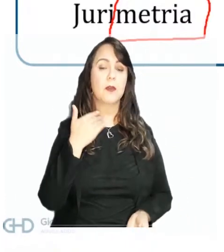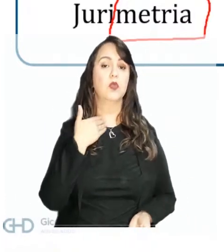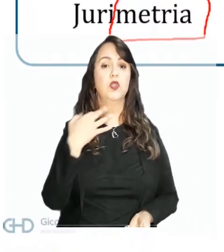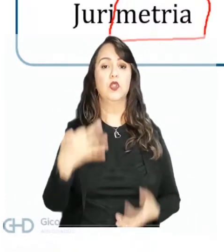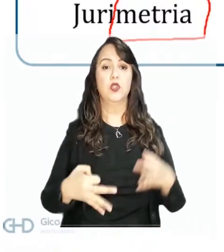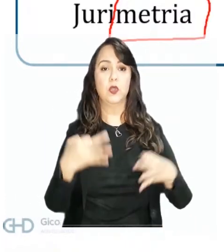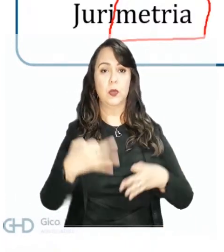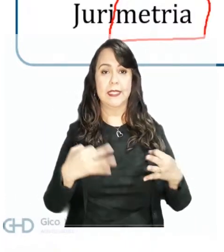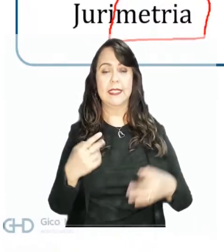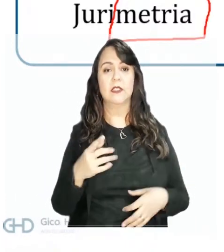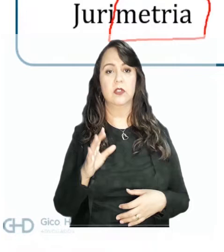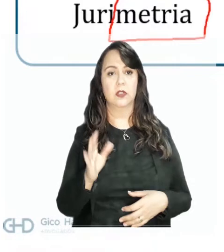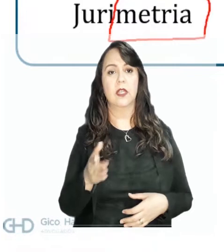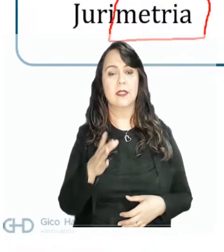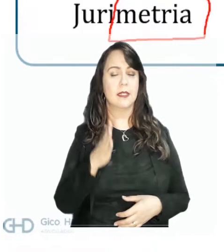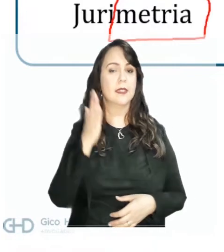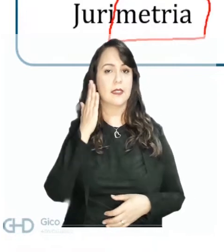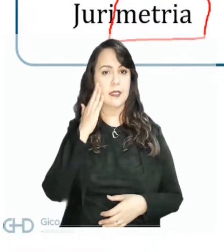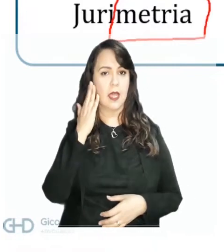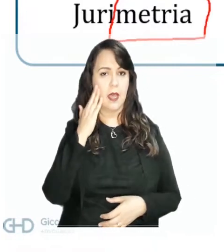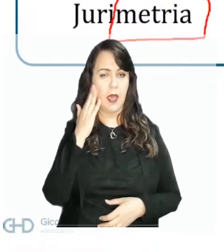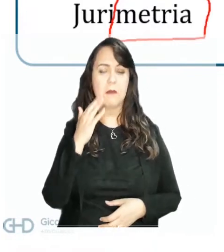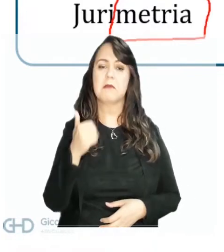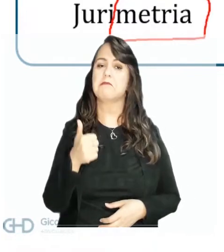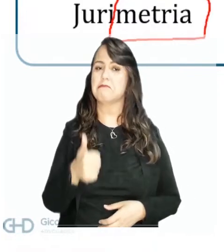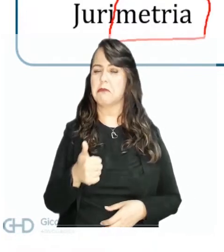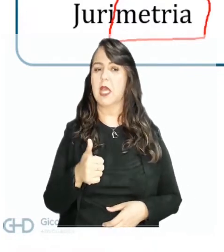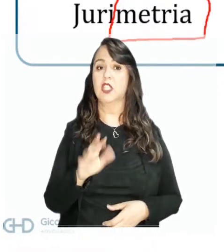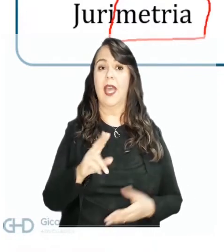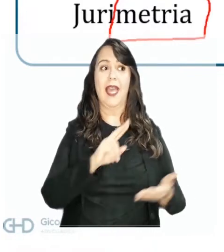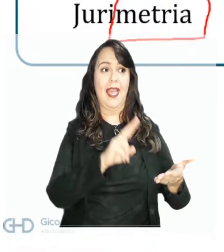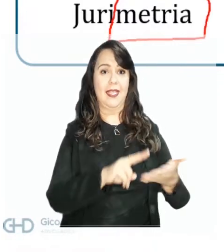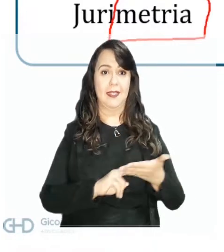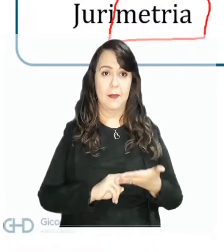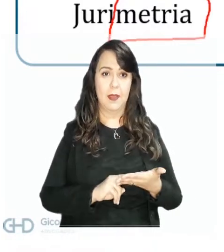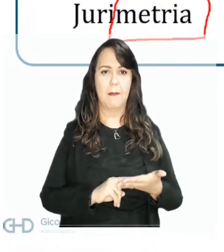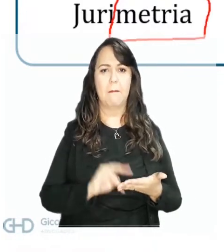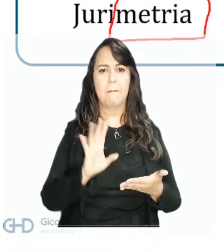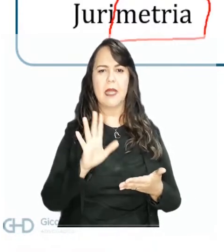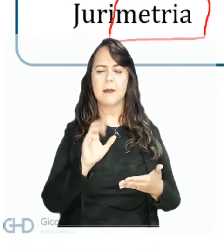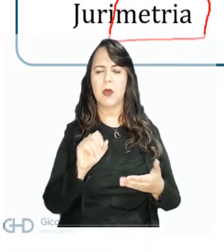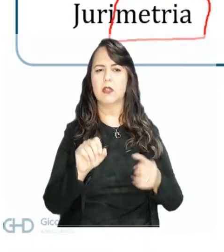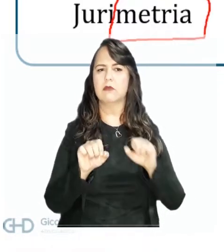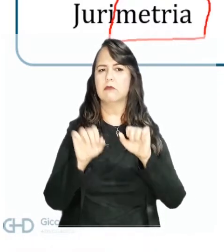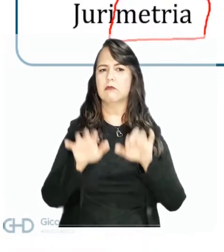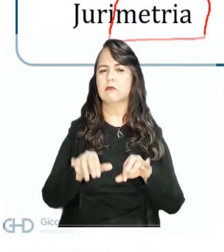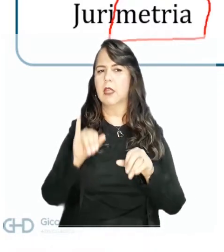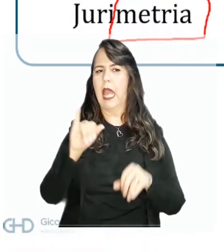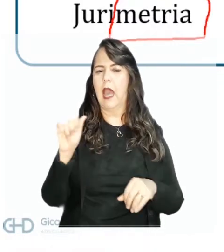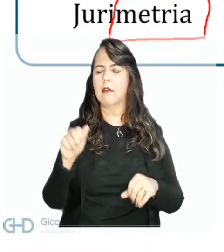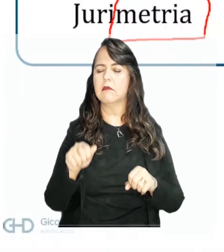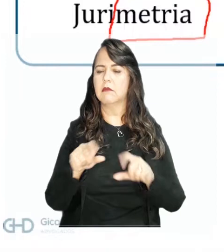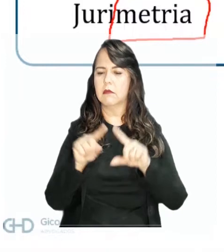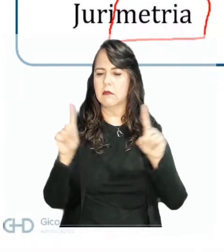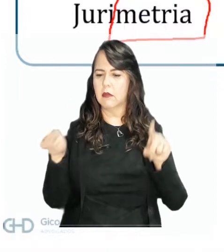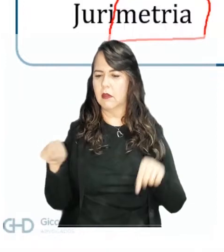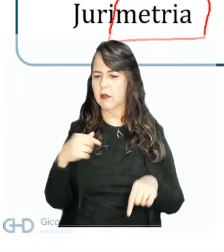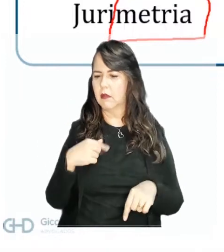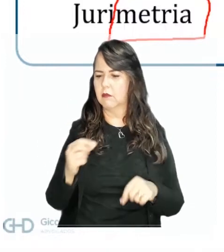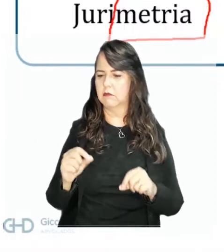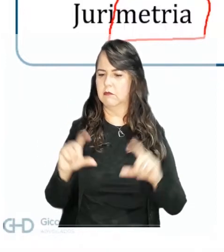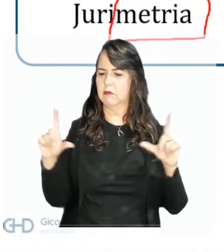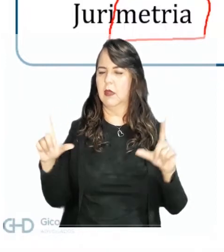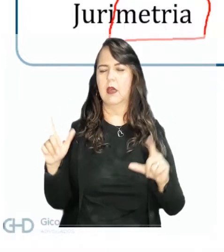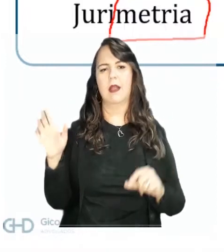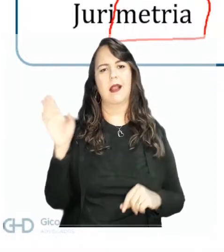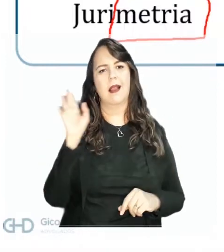a inicial, já tinha acoplado assim, uma janelinha bonita aqui do ladinho, bota assim o Dr. Kesten com um balãozinho